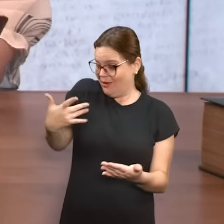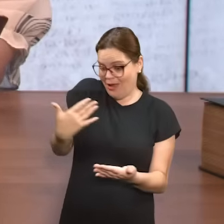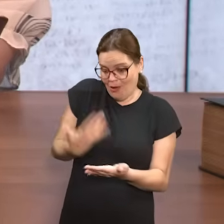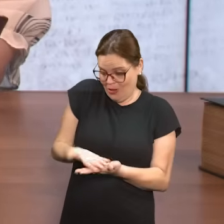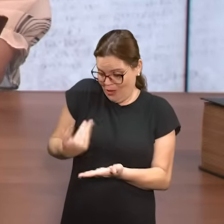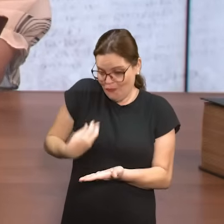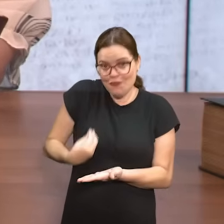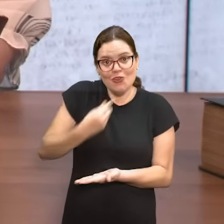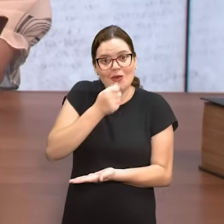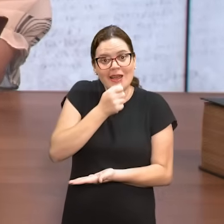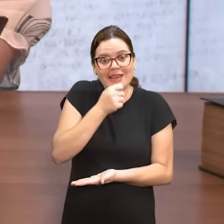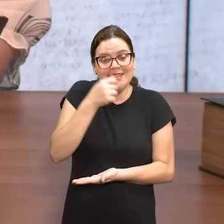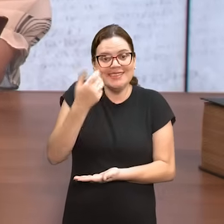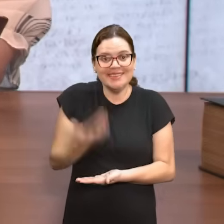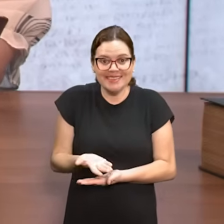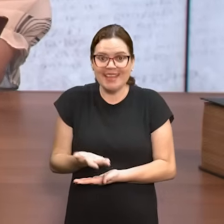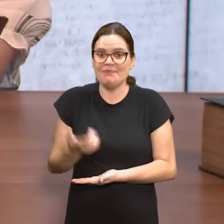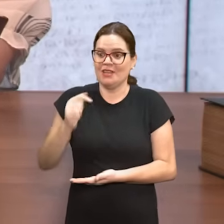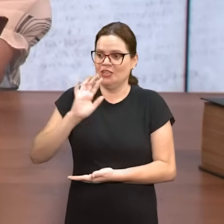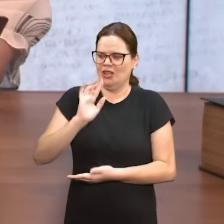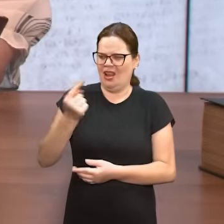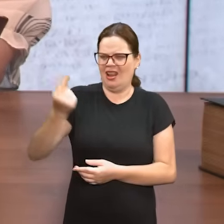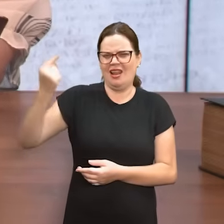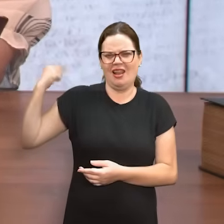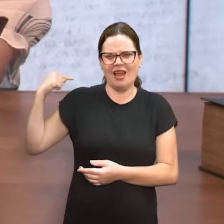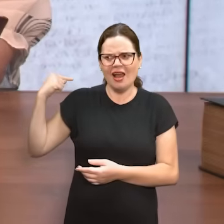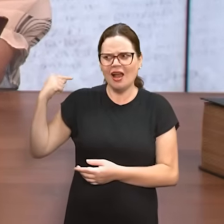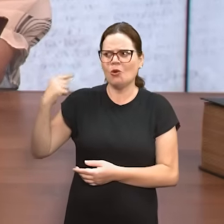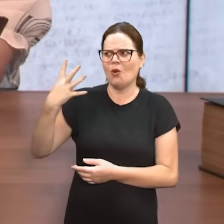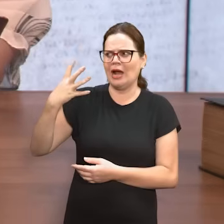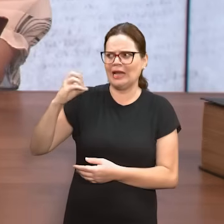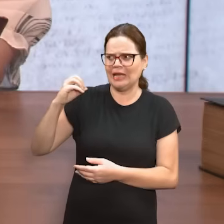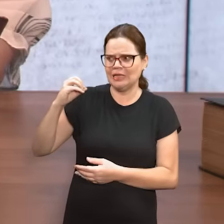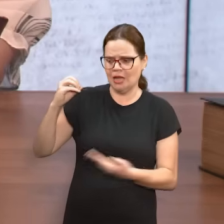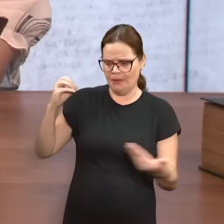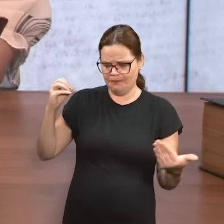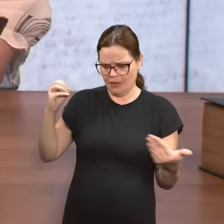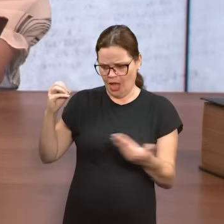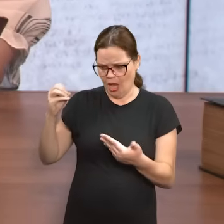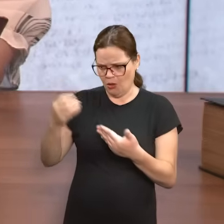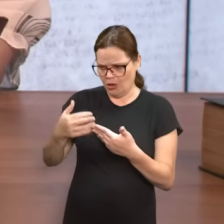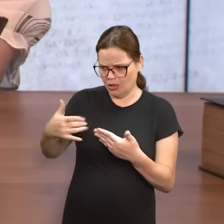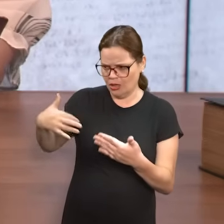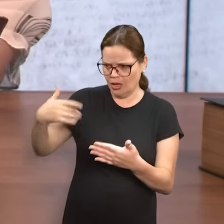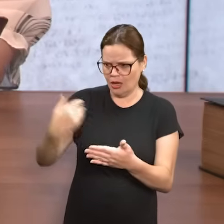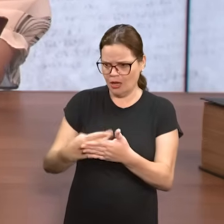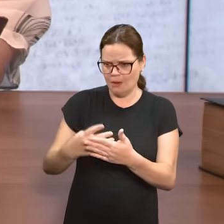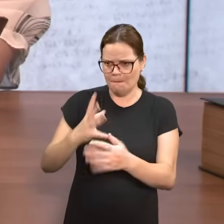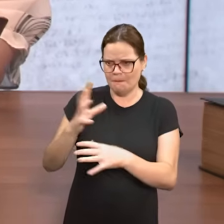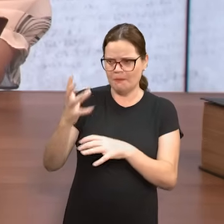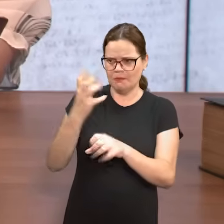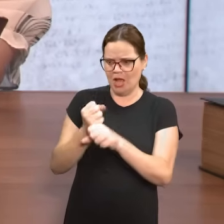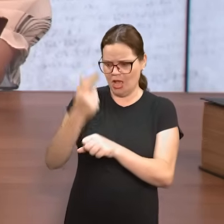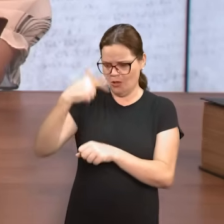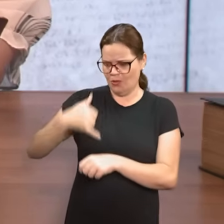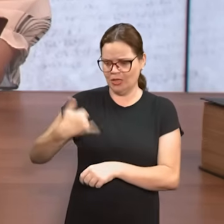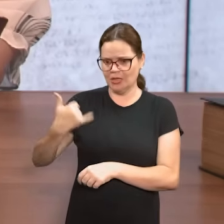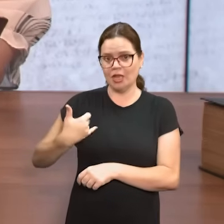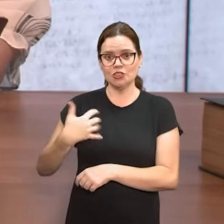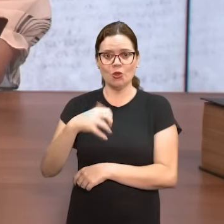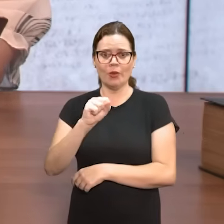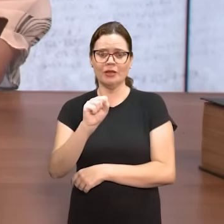vida, como disse. 45 anos há agora, desde que o Senhor falou esta